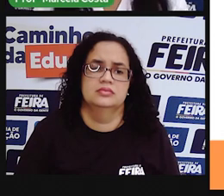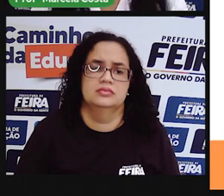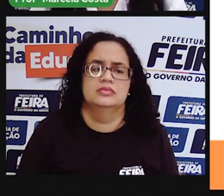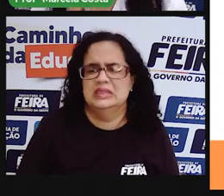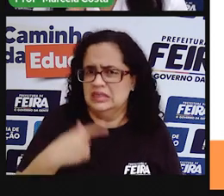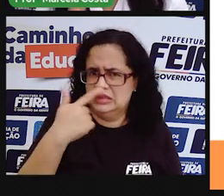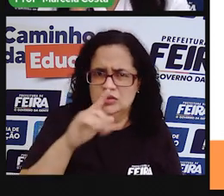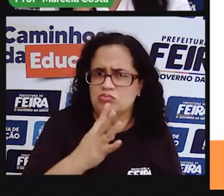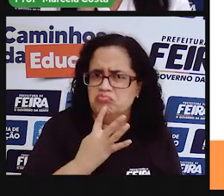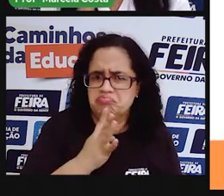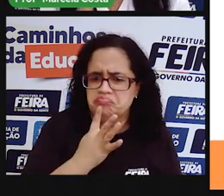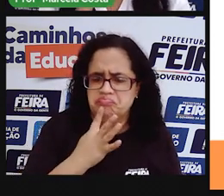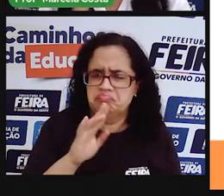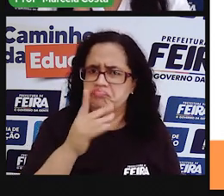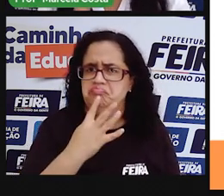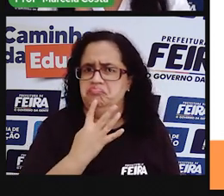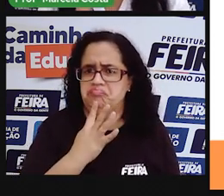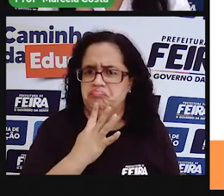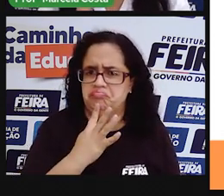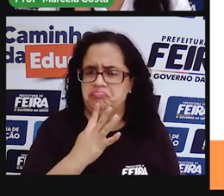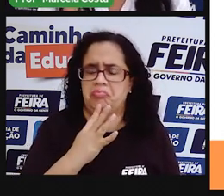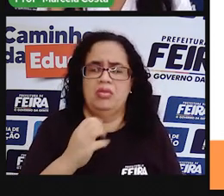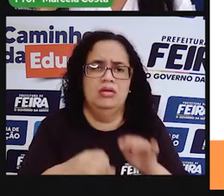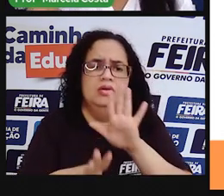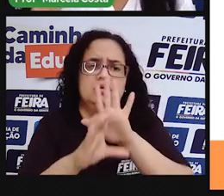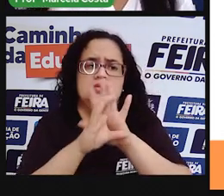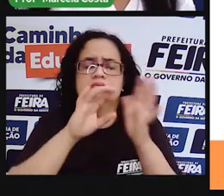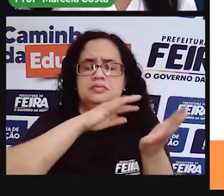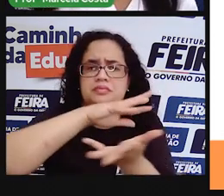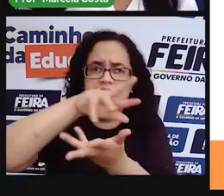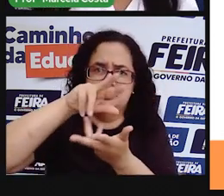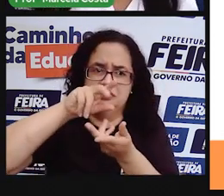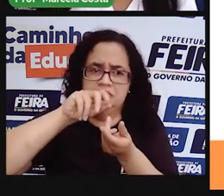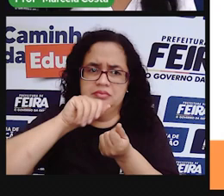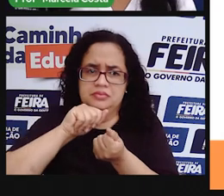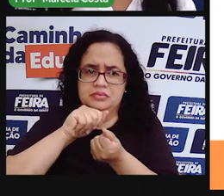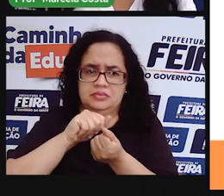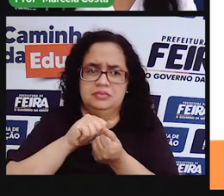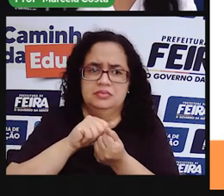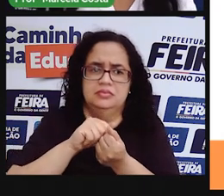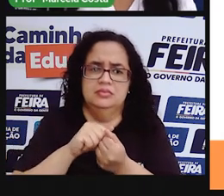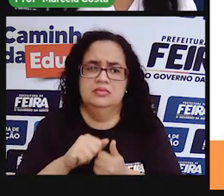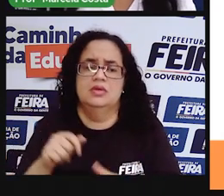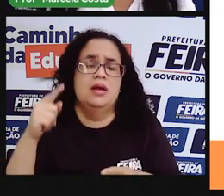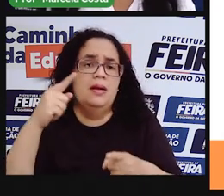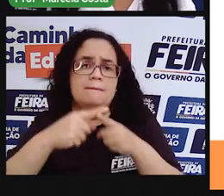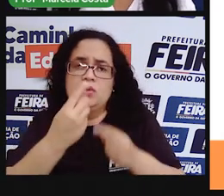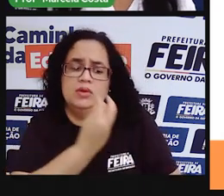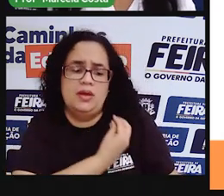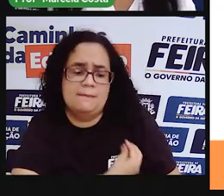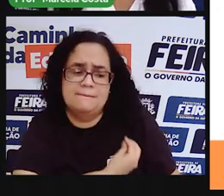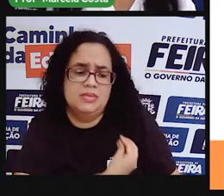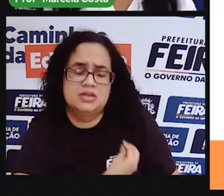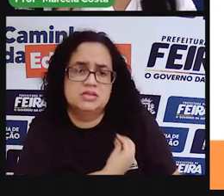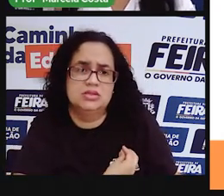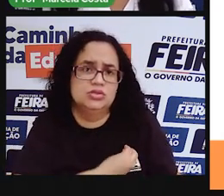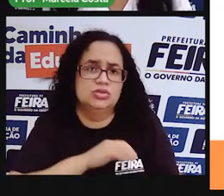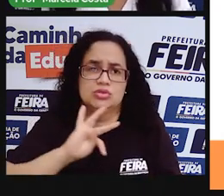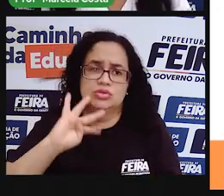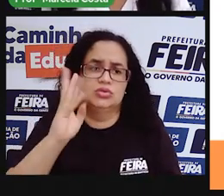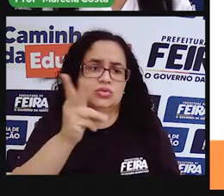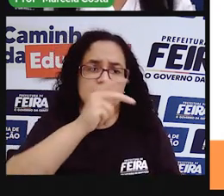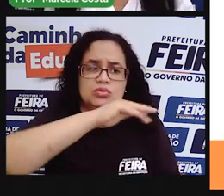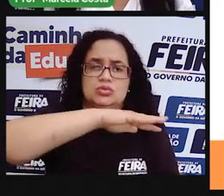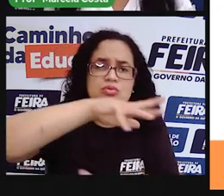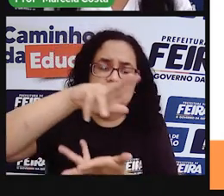Não conhece? Olha, eu acho que você conhece, porque está presente em todo o contexto do nosso dia a dia. Mas